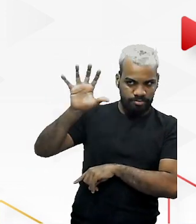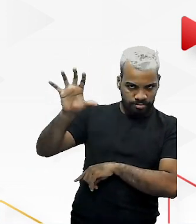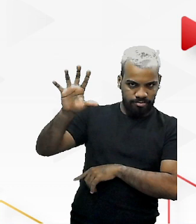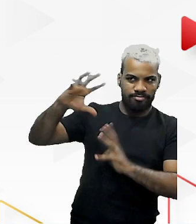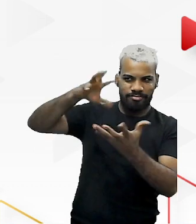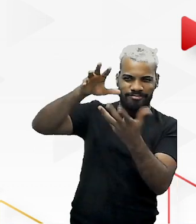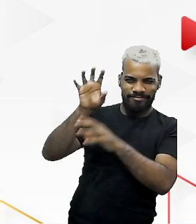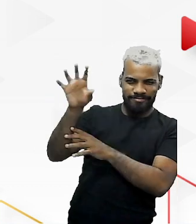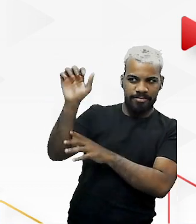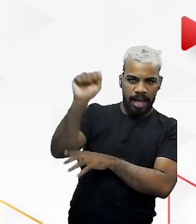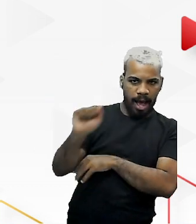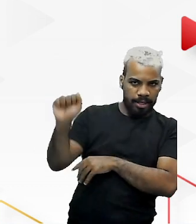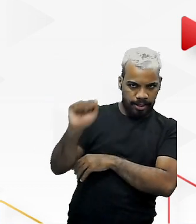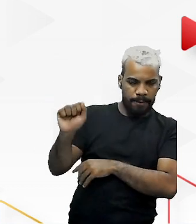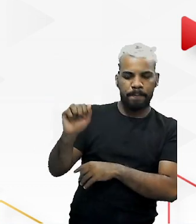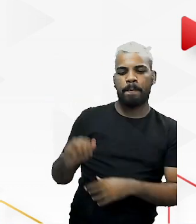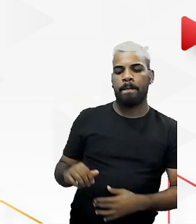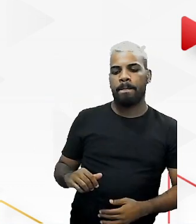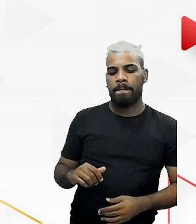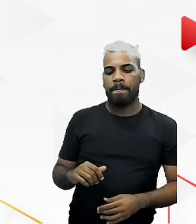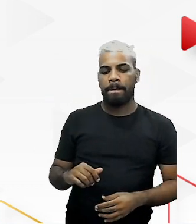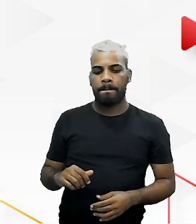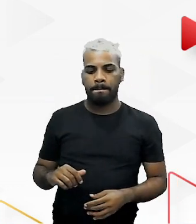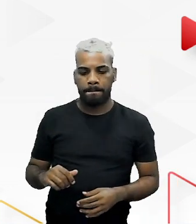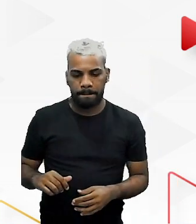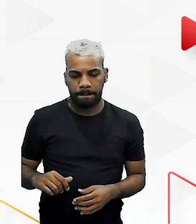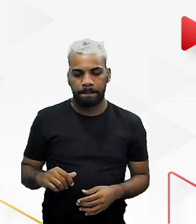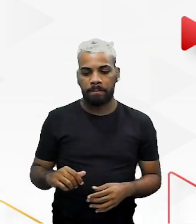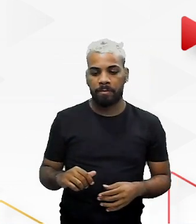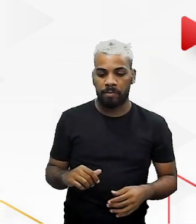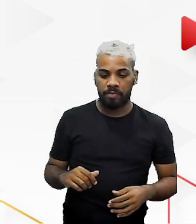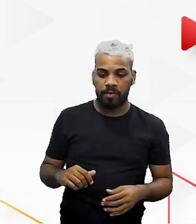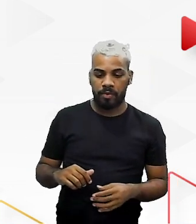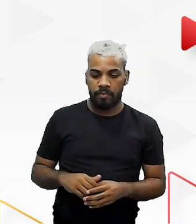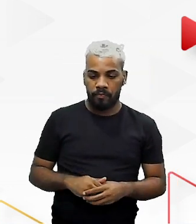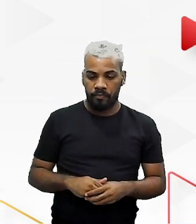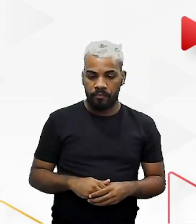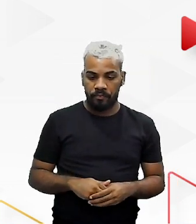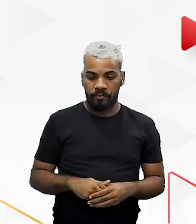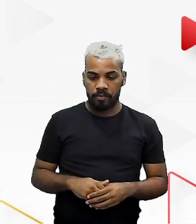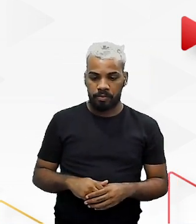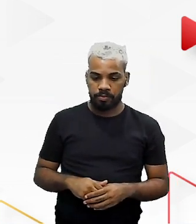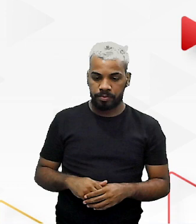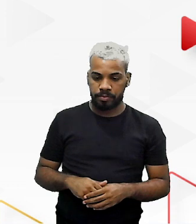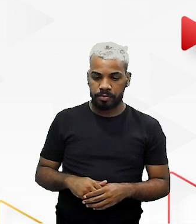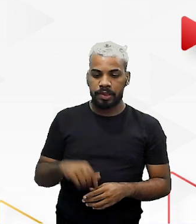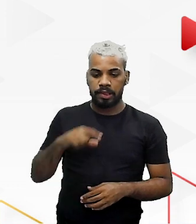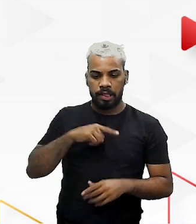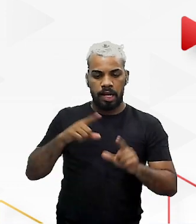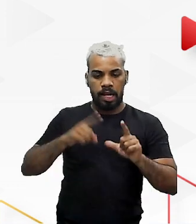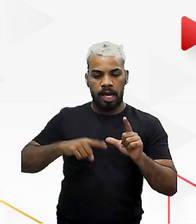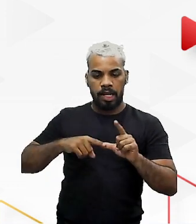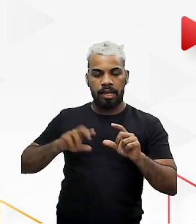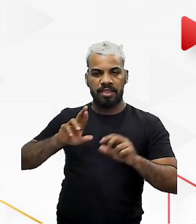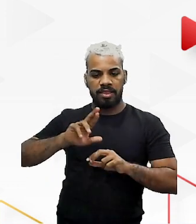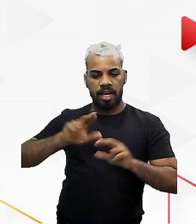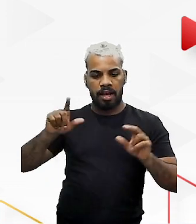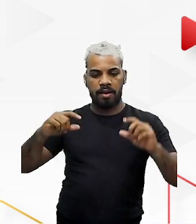Cup? Entendeu? Então, veja aqui, letras garrafais, tem ali